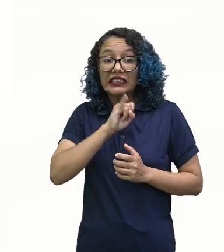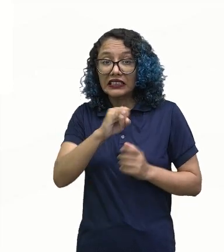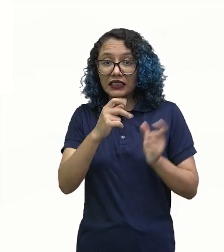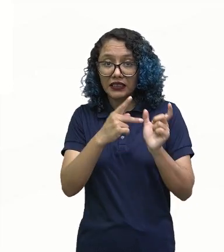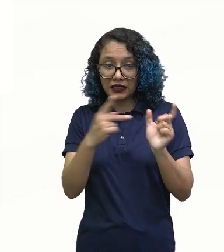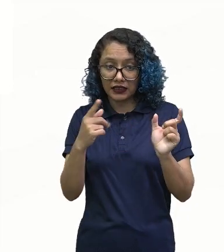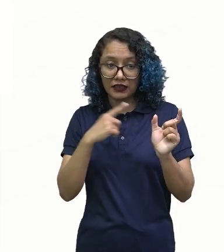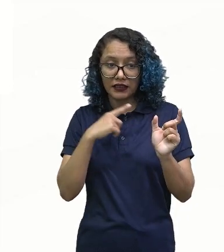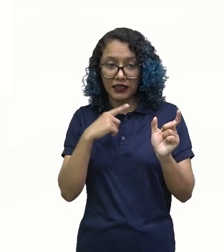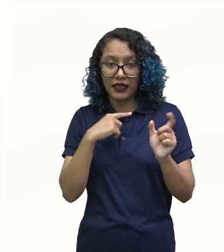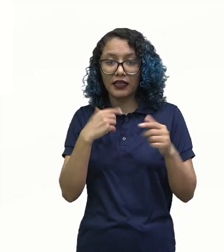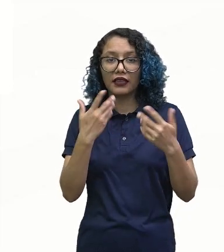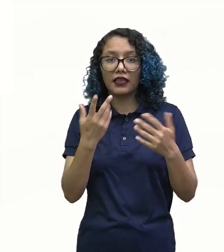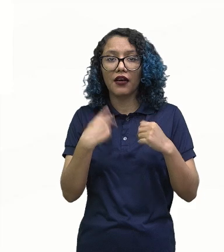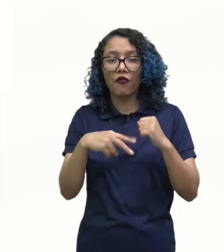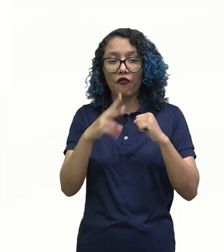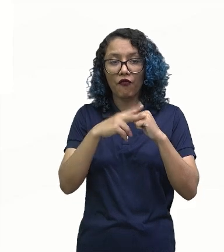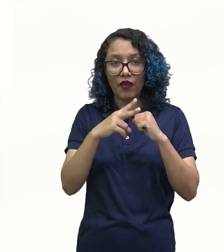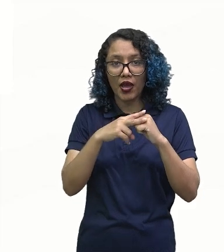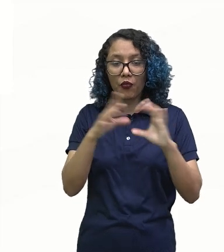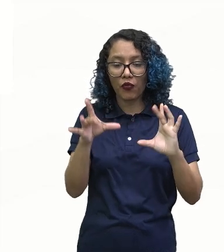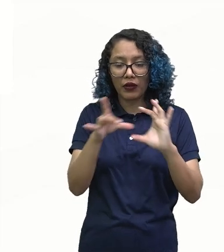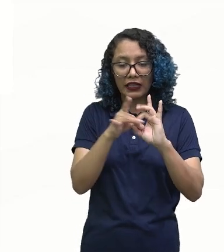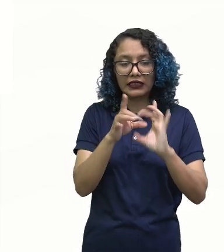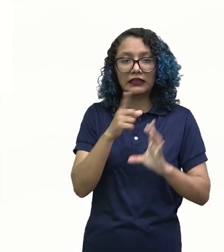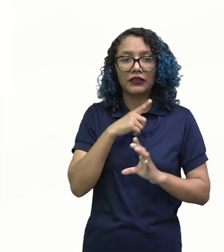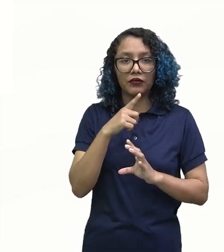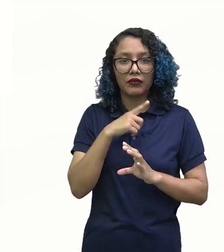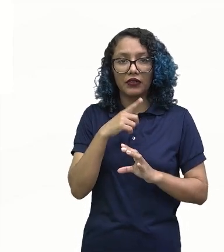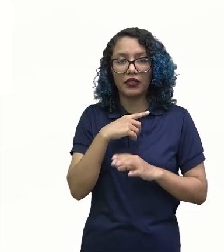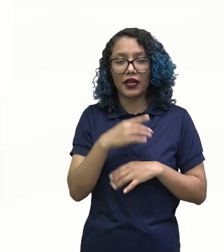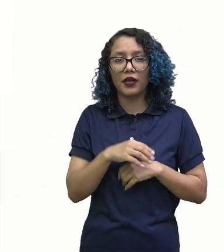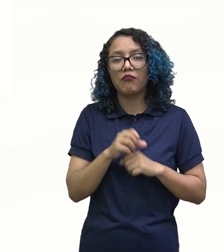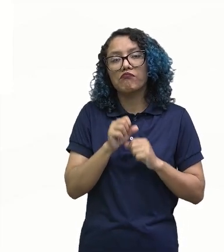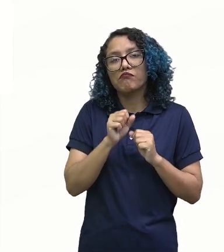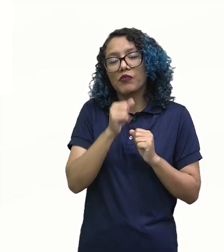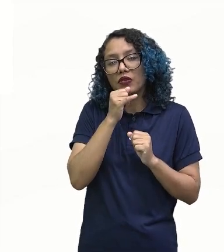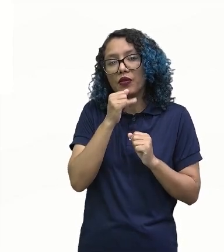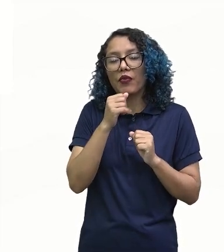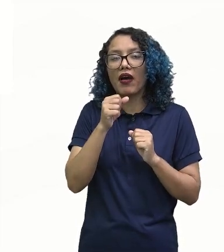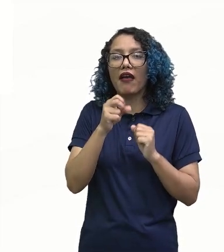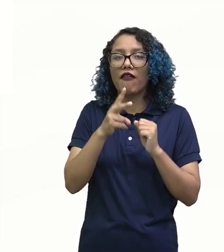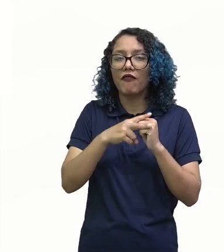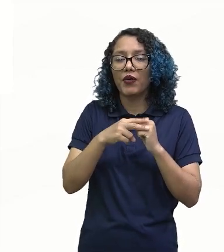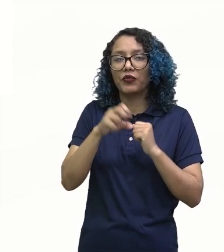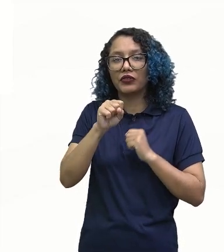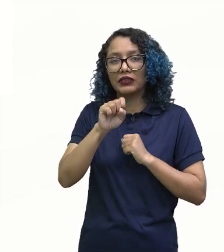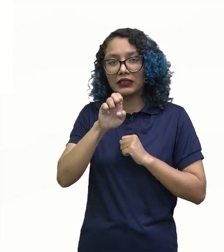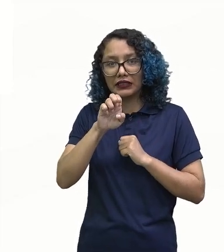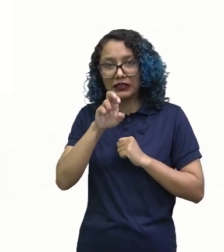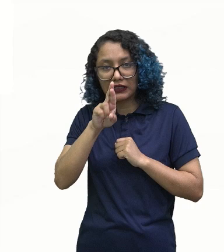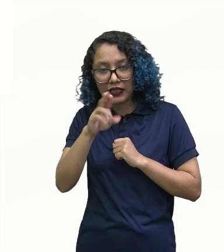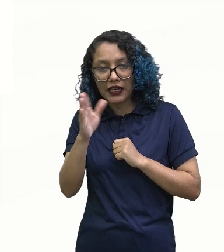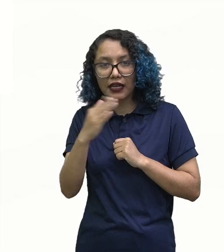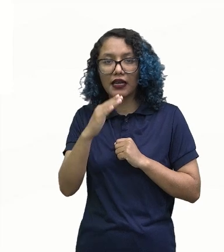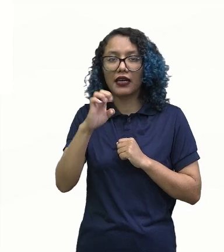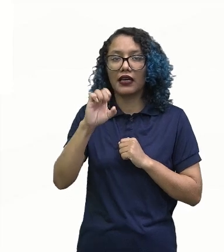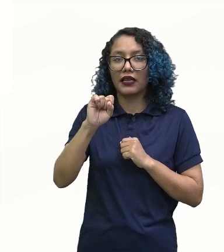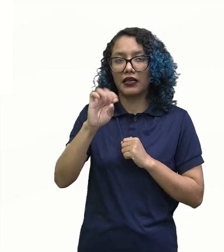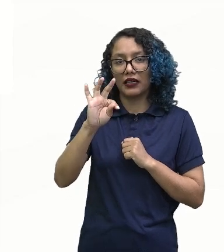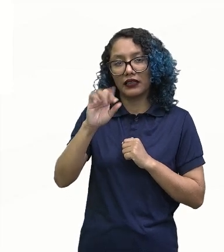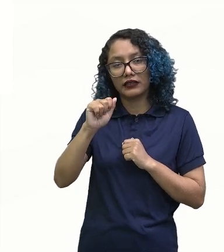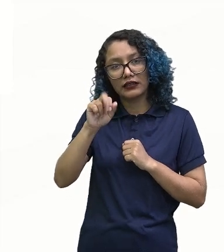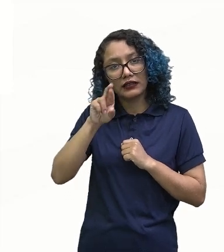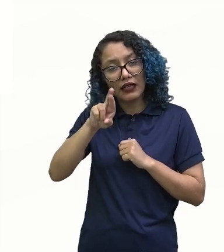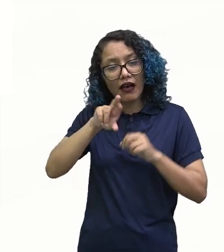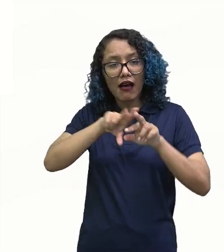tenho a presença do verbo de ligação. Geralmente são o verbo ser, estar, permanecer, continuar, ficar. Então, esses